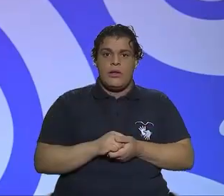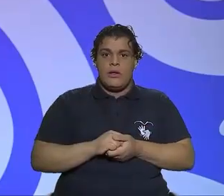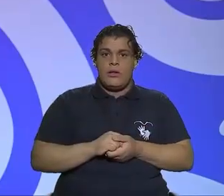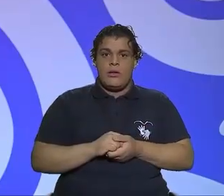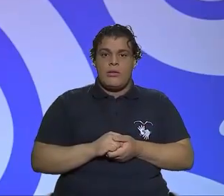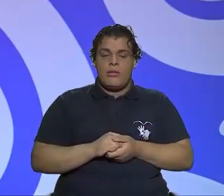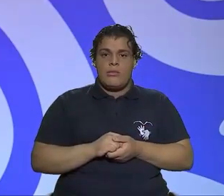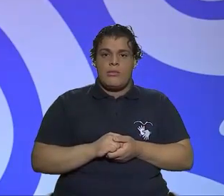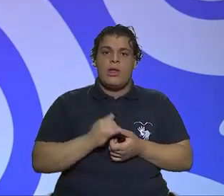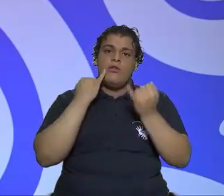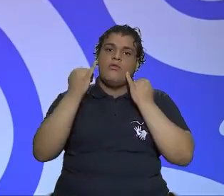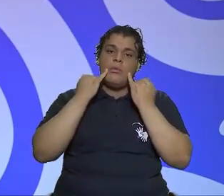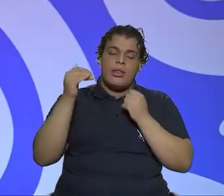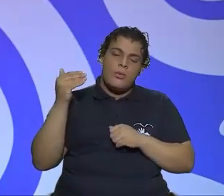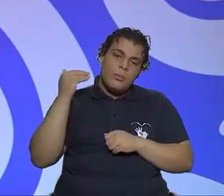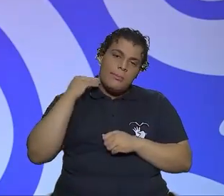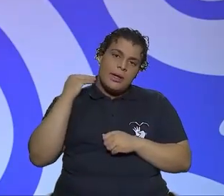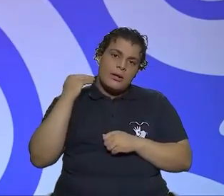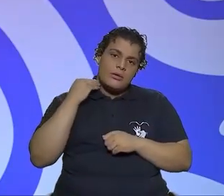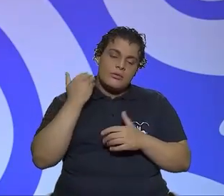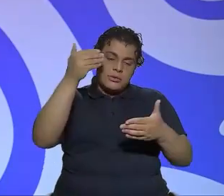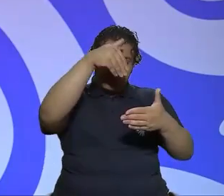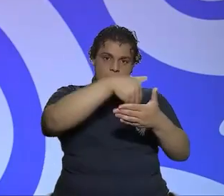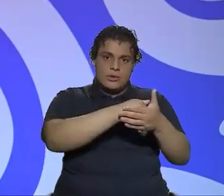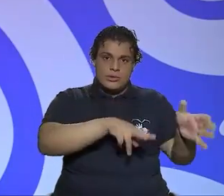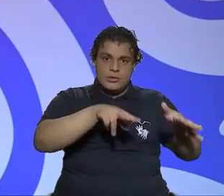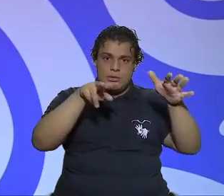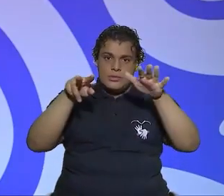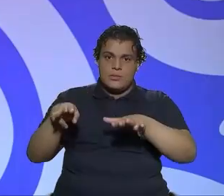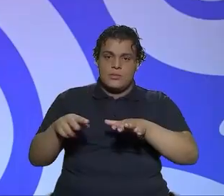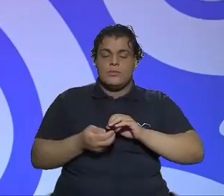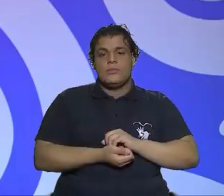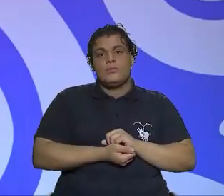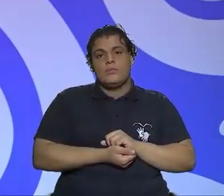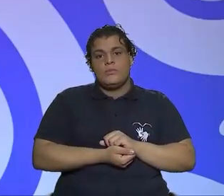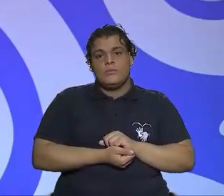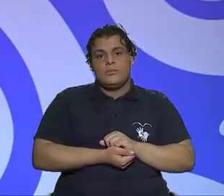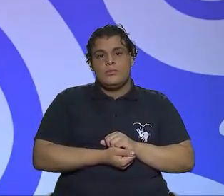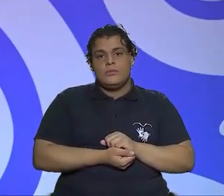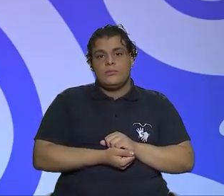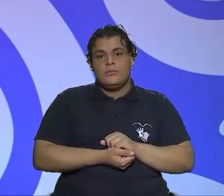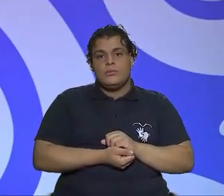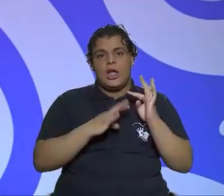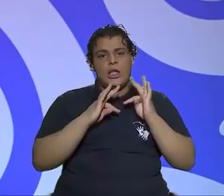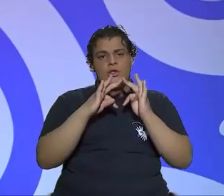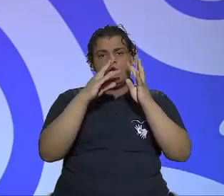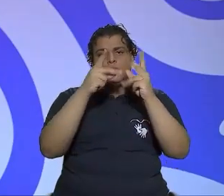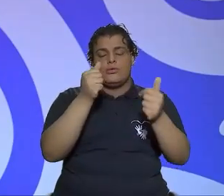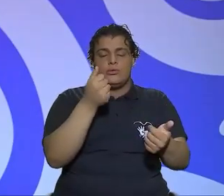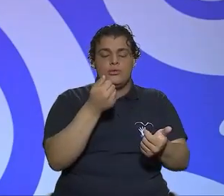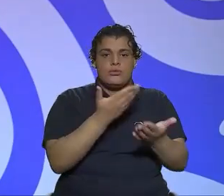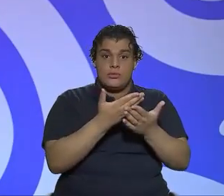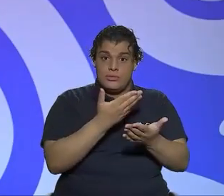dados bancários para recebimento do prêmio, que será depositado na próxima semana. A todos os estudantes,